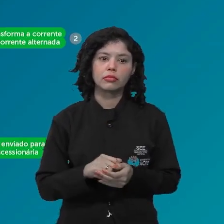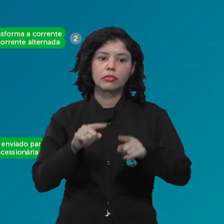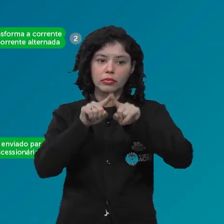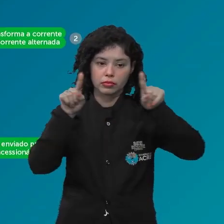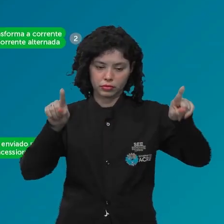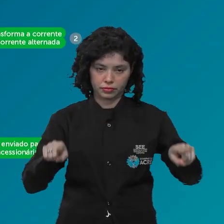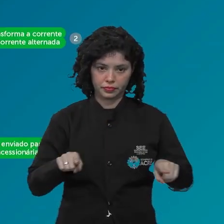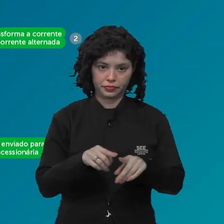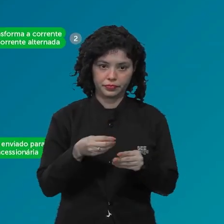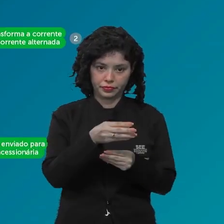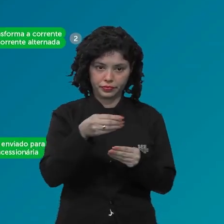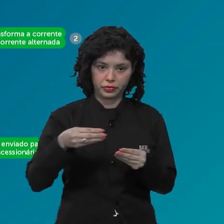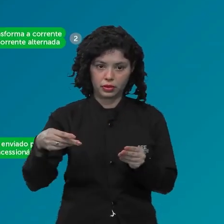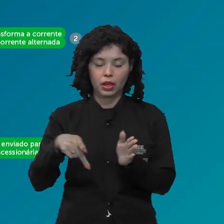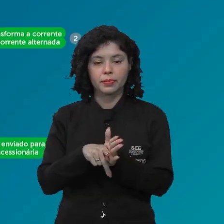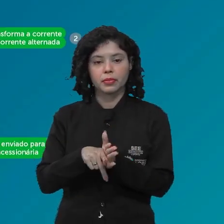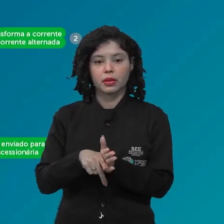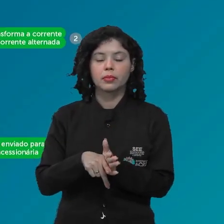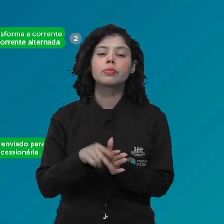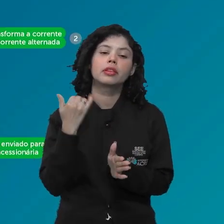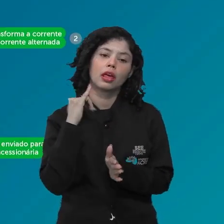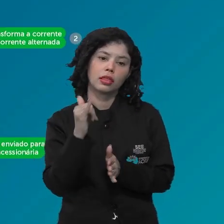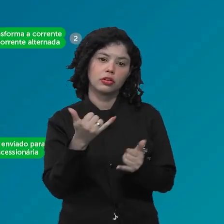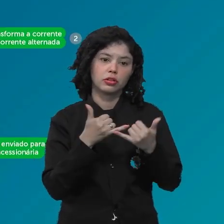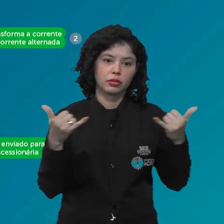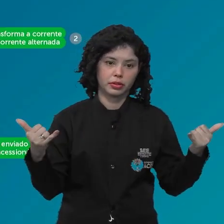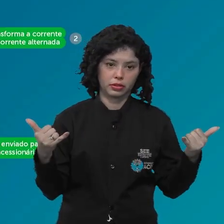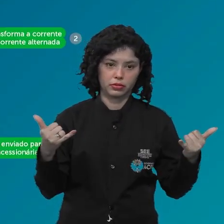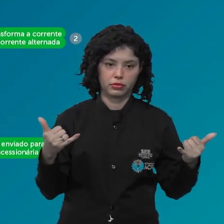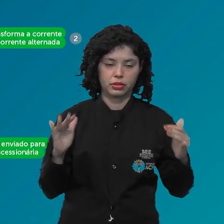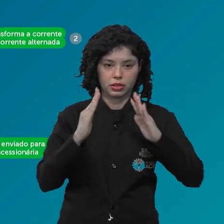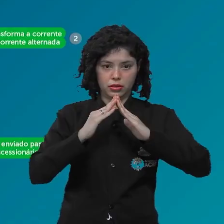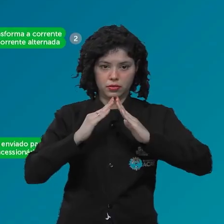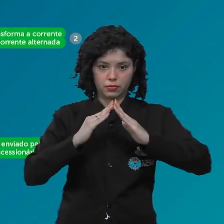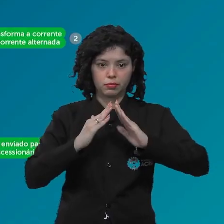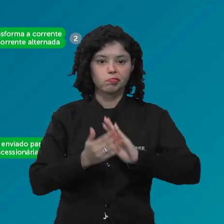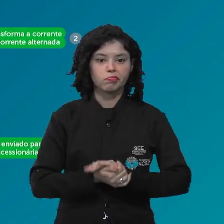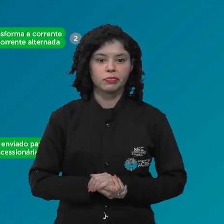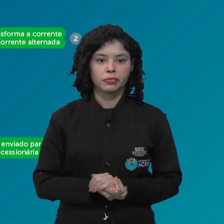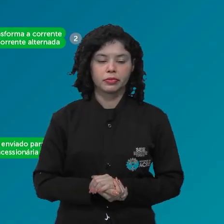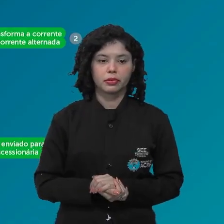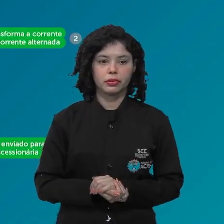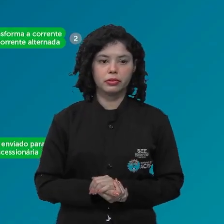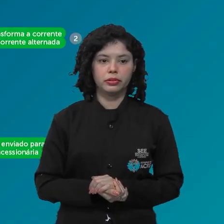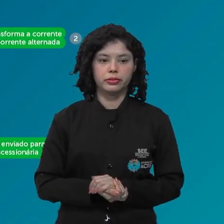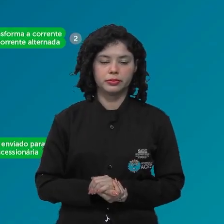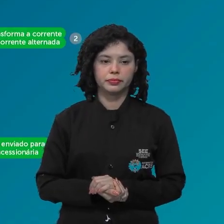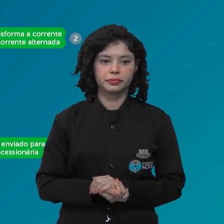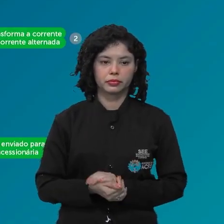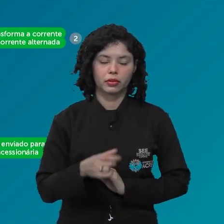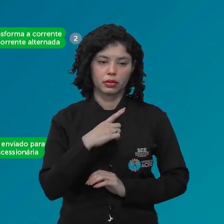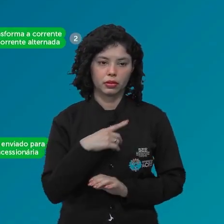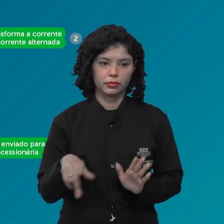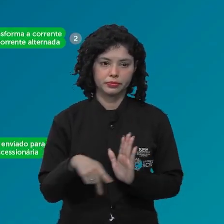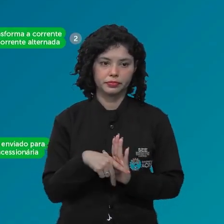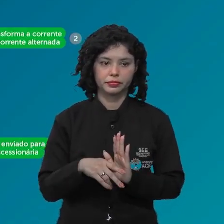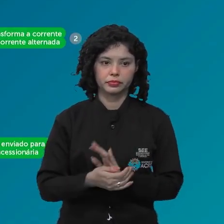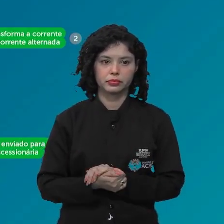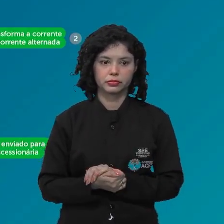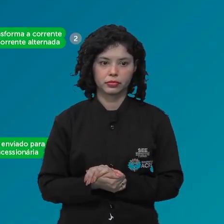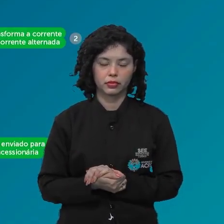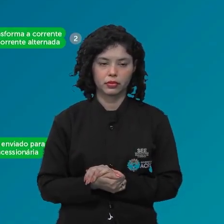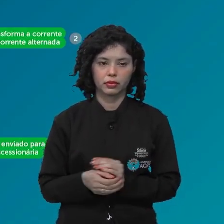de distribuição e alimentação ali dos aparelhos, né, eletrodomésticos e da energia aqui dessa casa. Então, ele